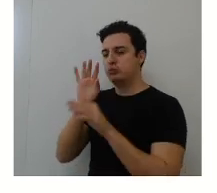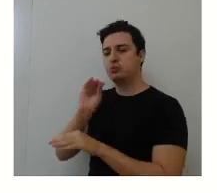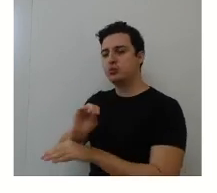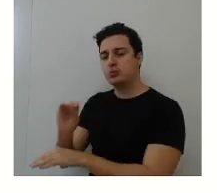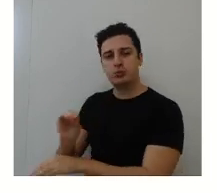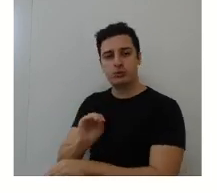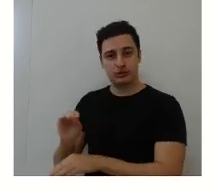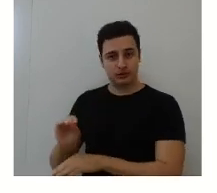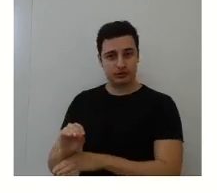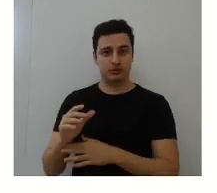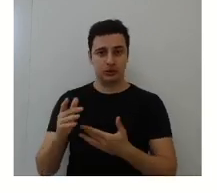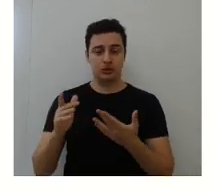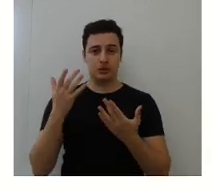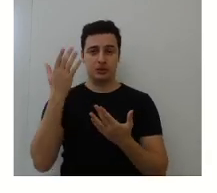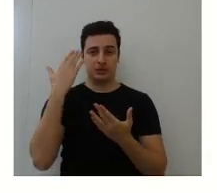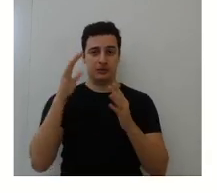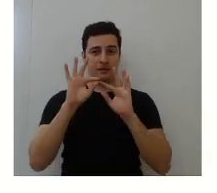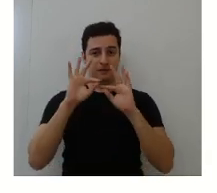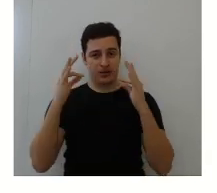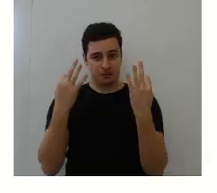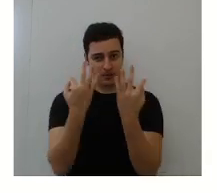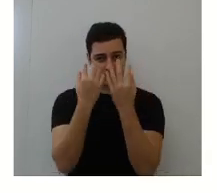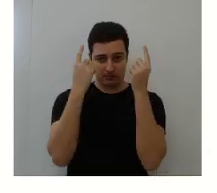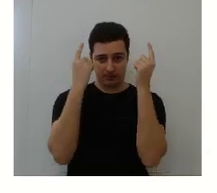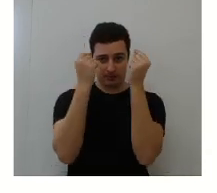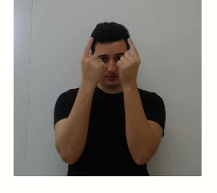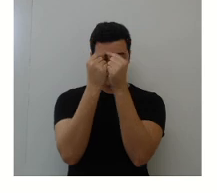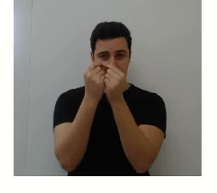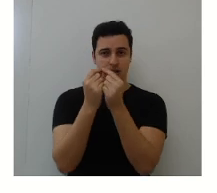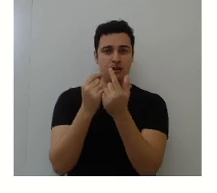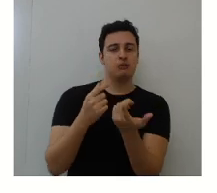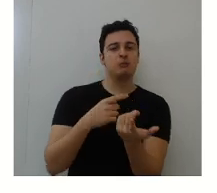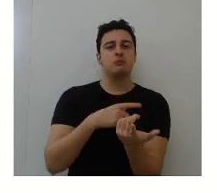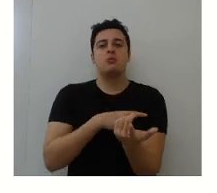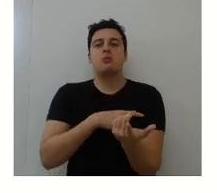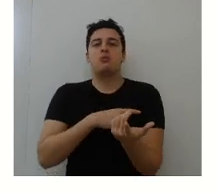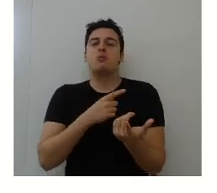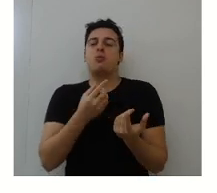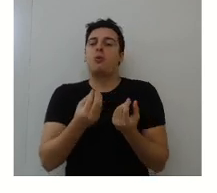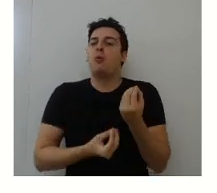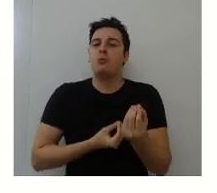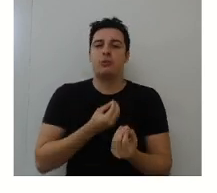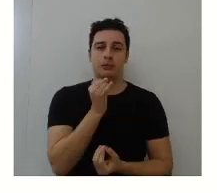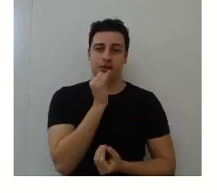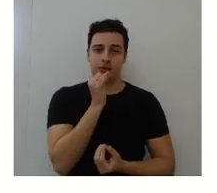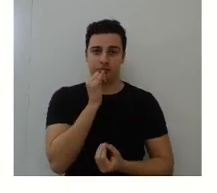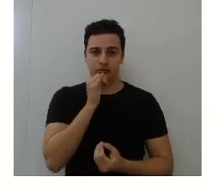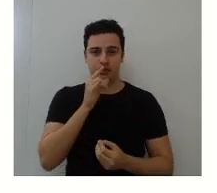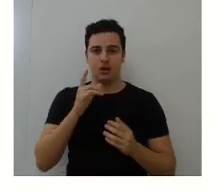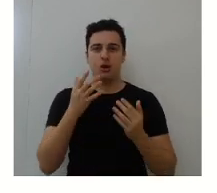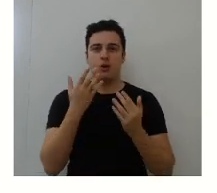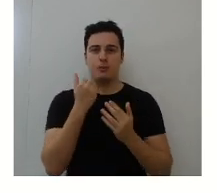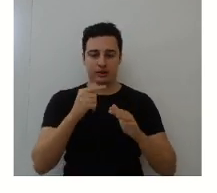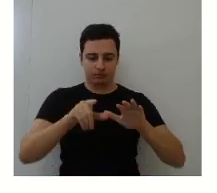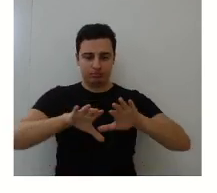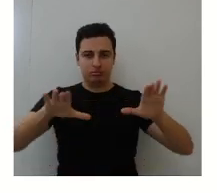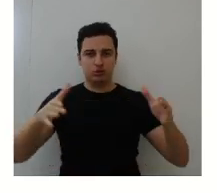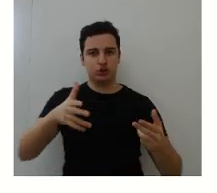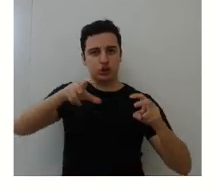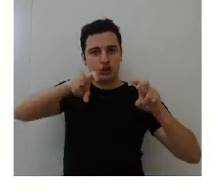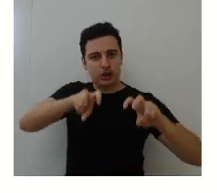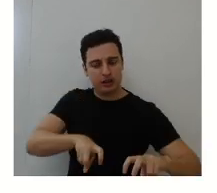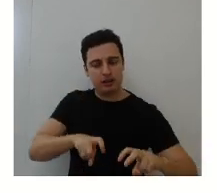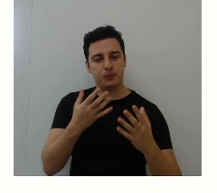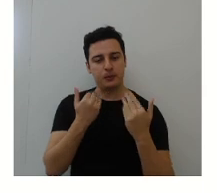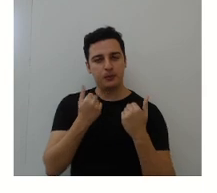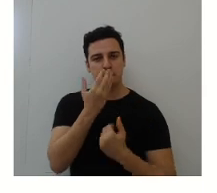na Grécia Antiga, como geral, ela passava, basicamente, ela não podia sentar à mesa, para comer com um homem. Ela